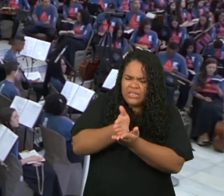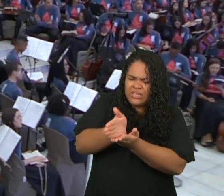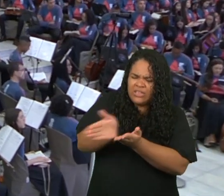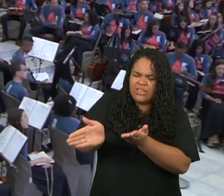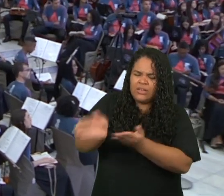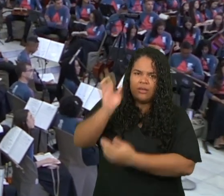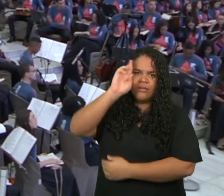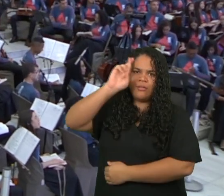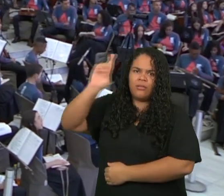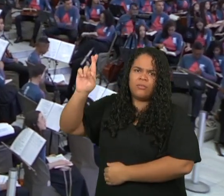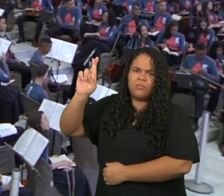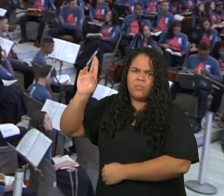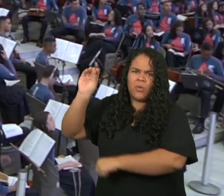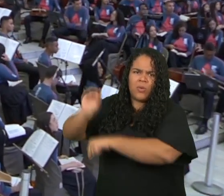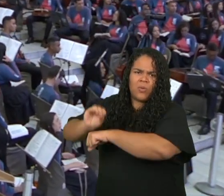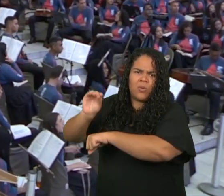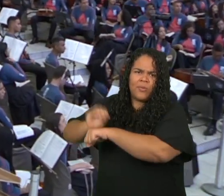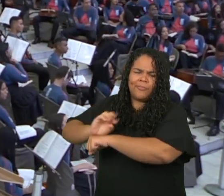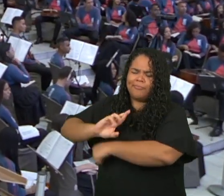destruirá.